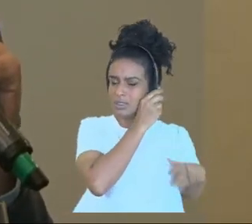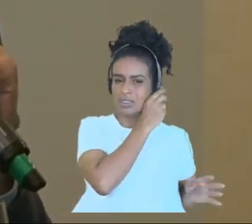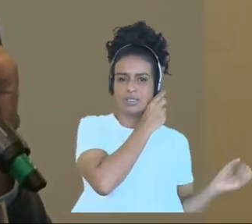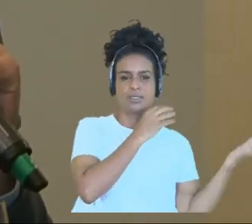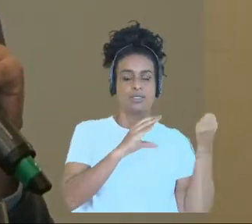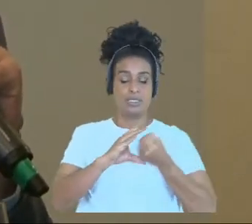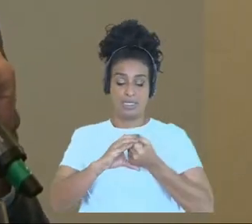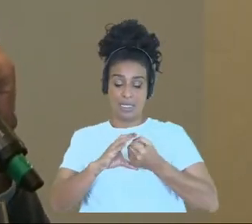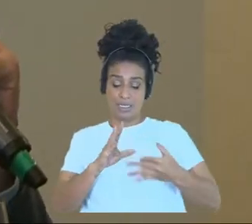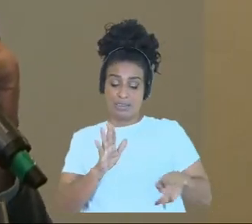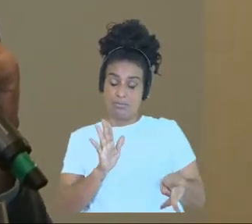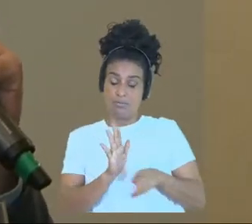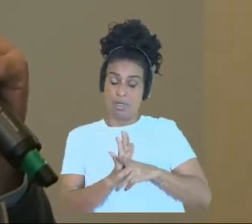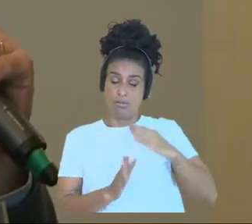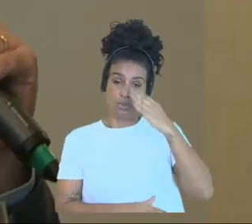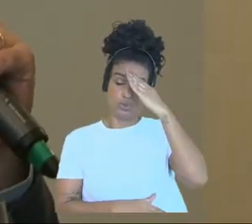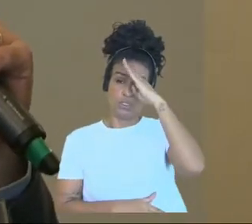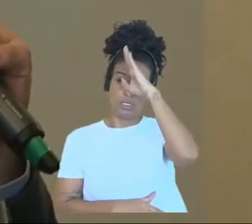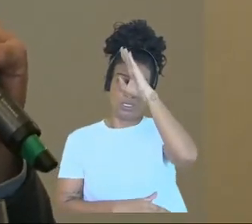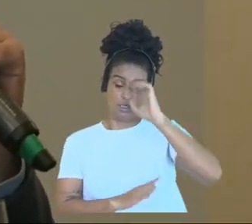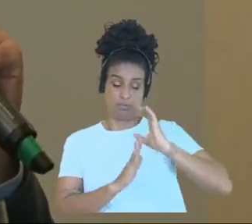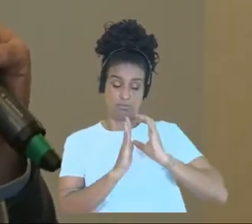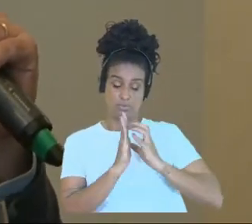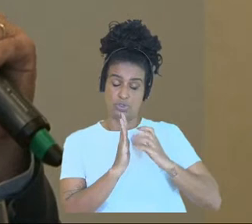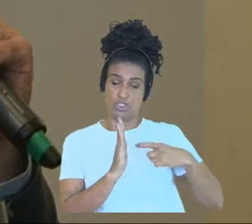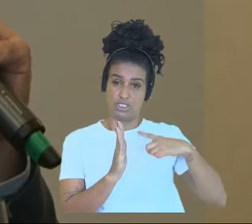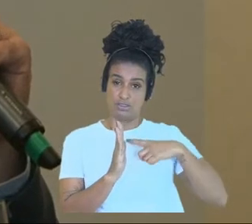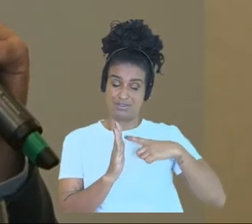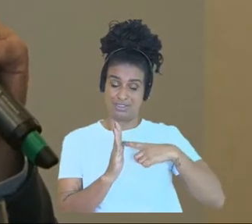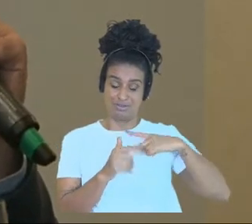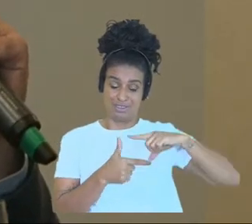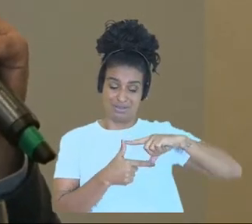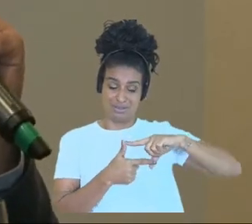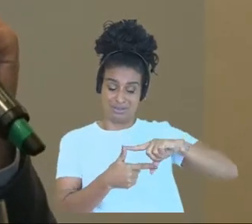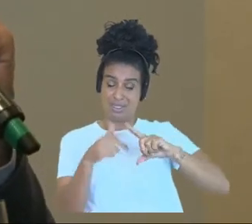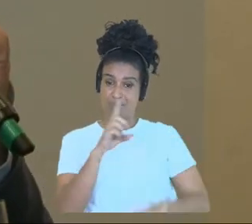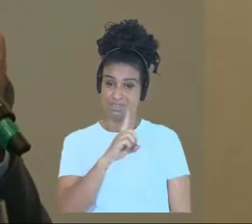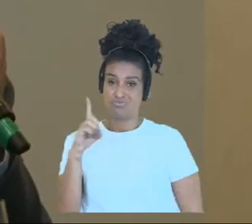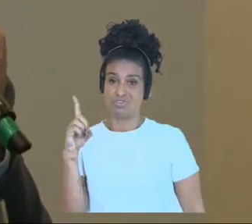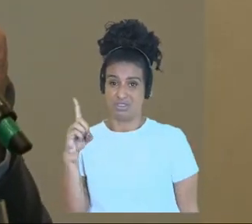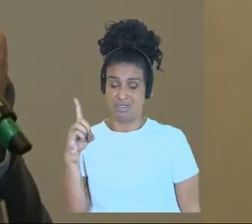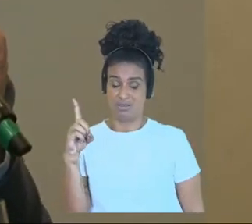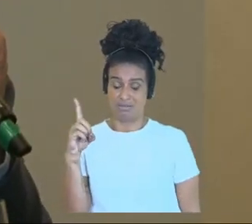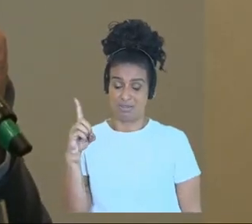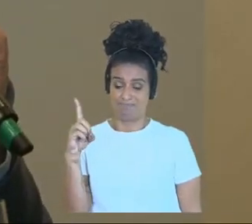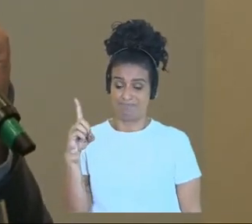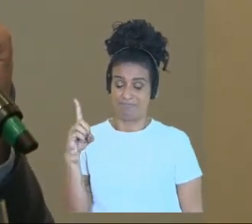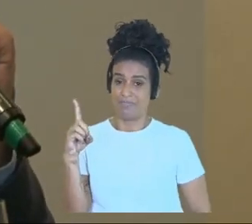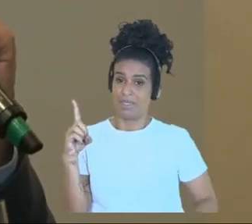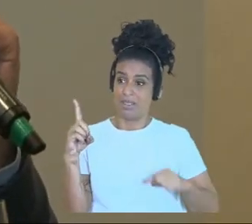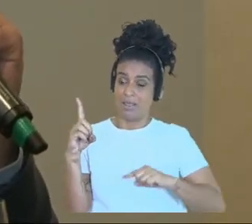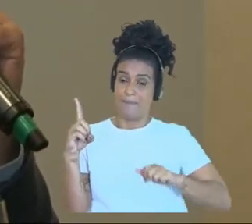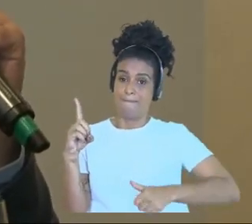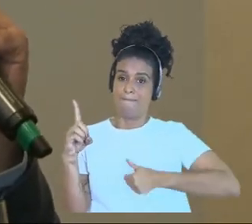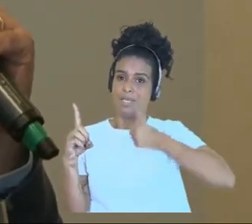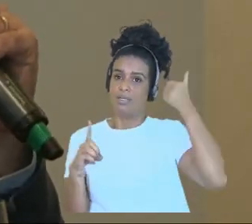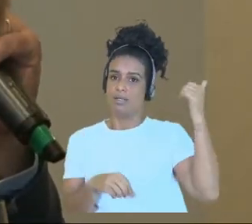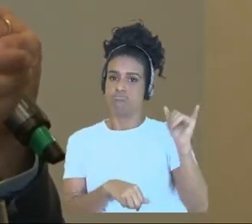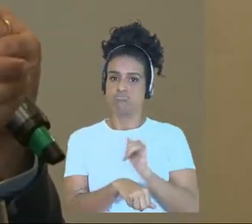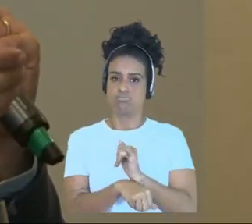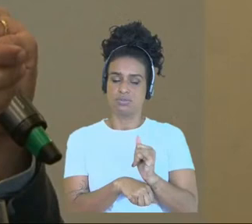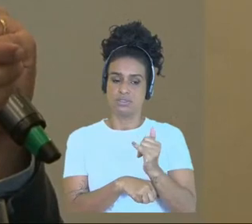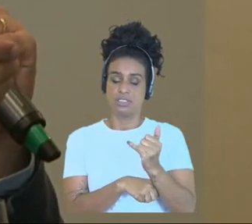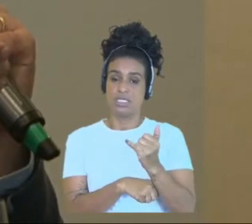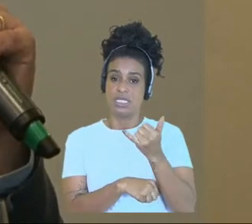característica do bolsonarismo e de um tipo de extrema-direita, que, como eu falei, extremamente transnacional, a melhor forma de evitar que